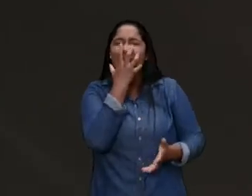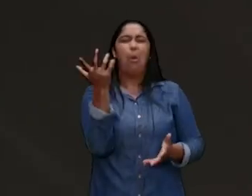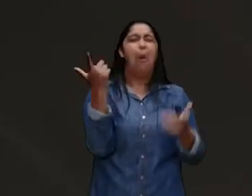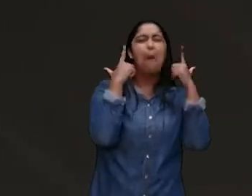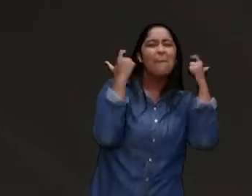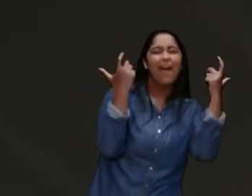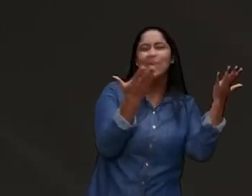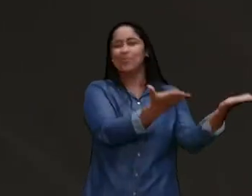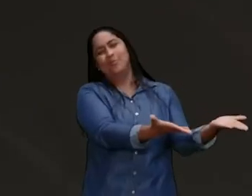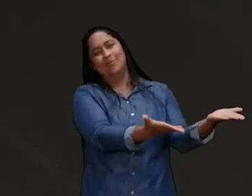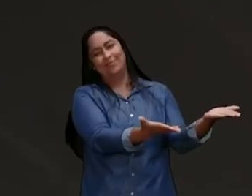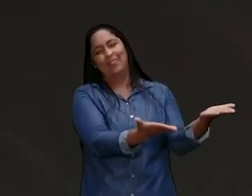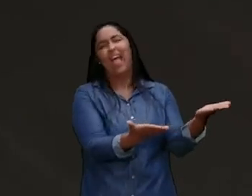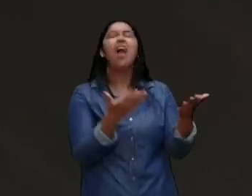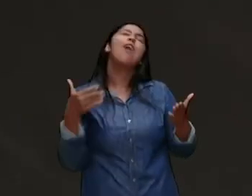pegar um queijo